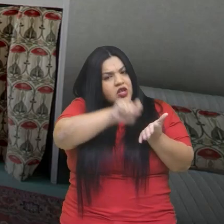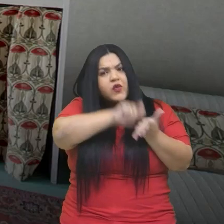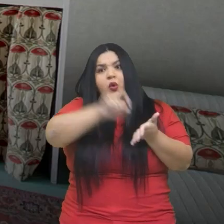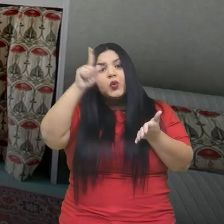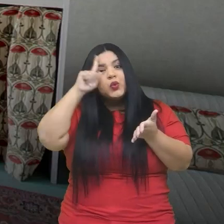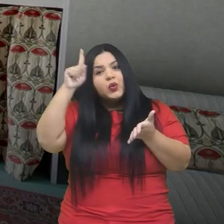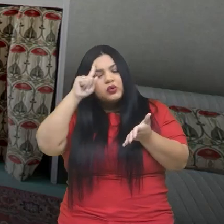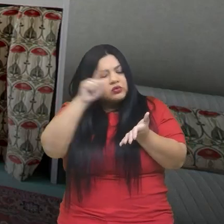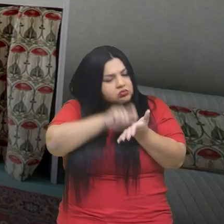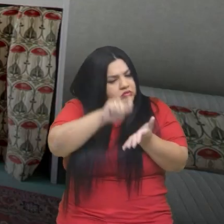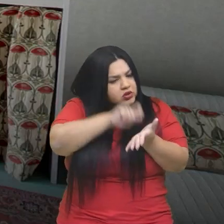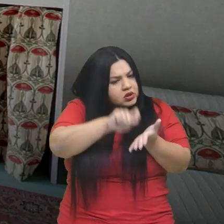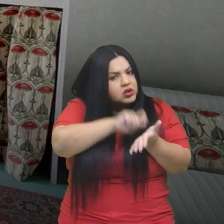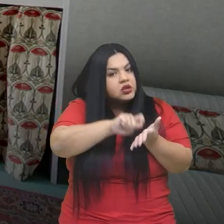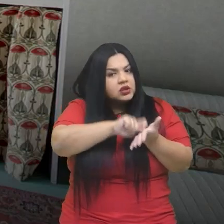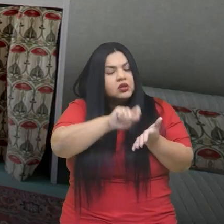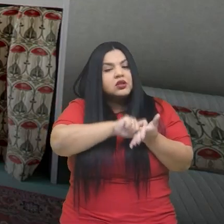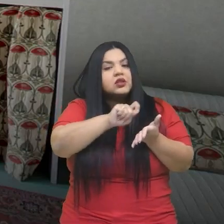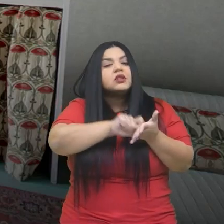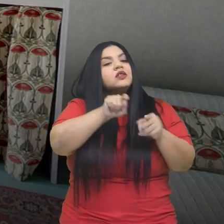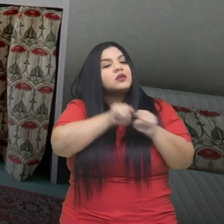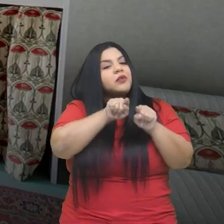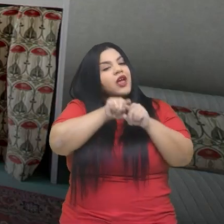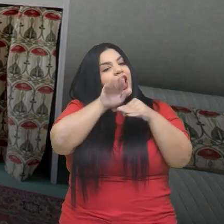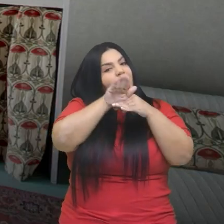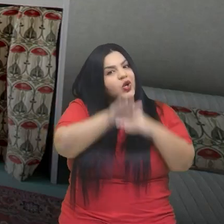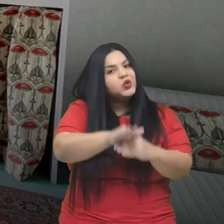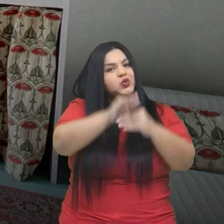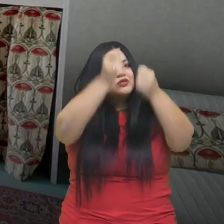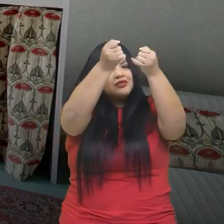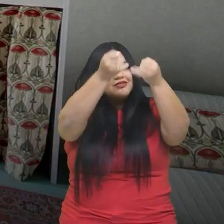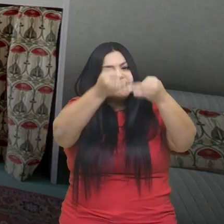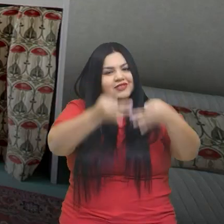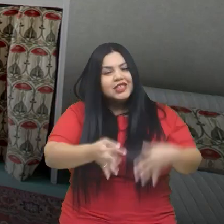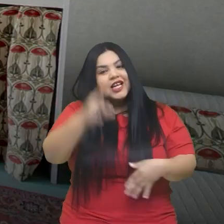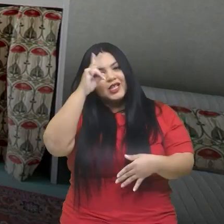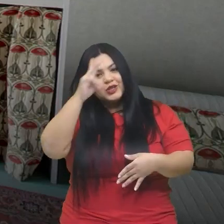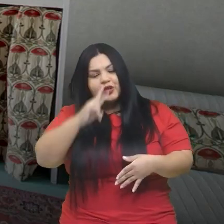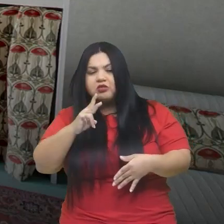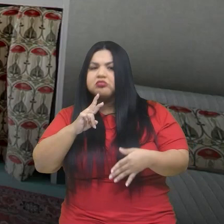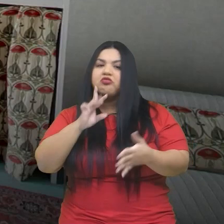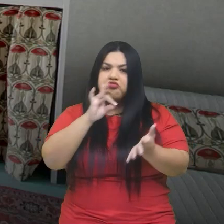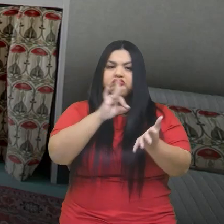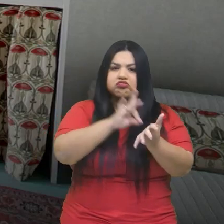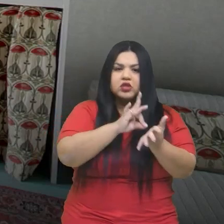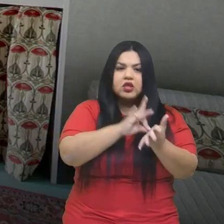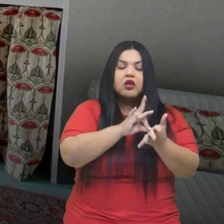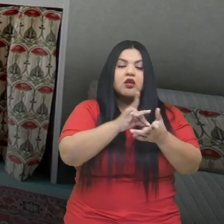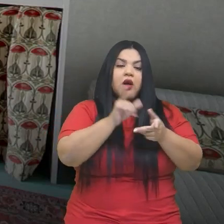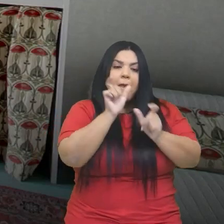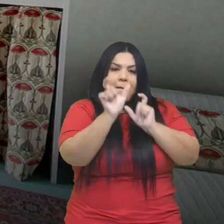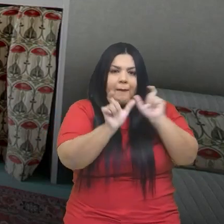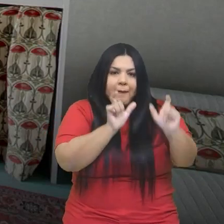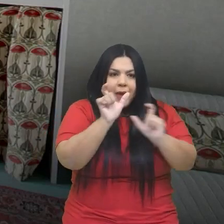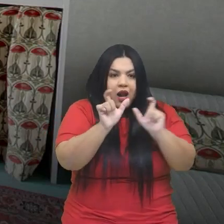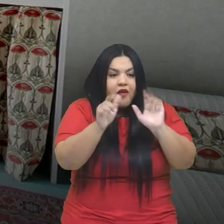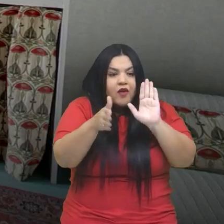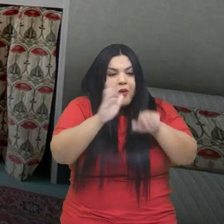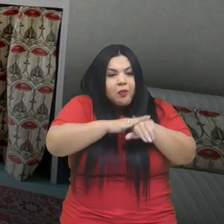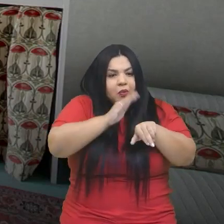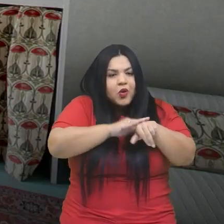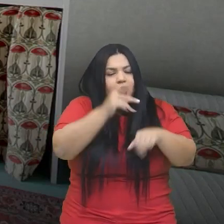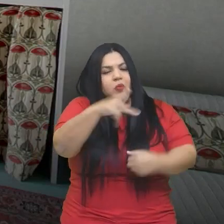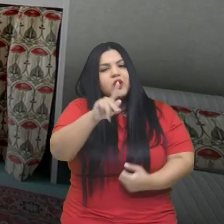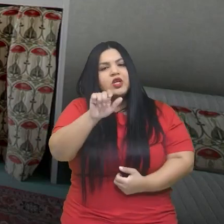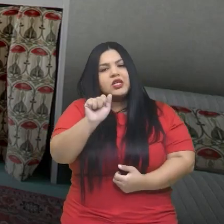que também ajuda a contar essa história, não somente com os fatos, mas com as palavras e as visões, né,